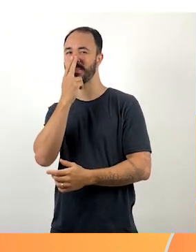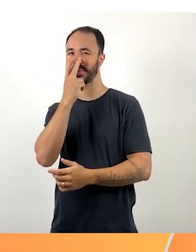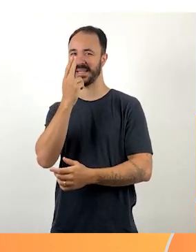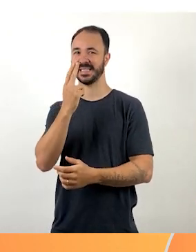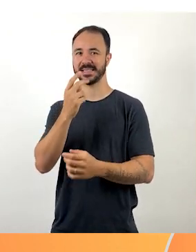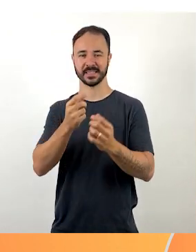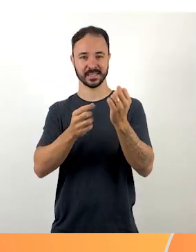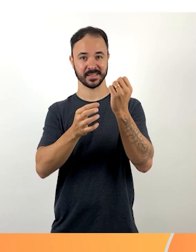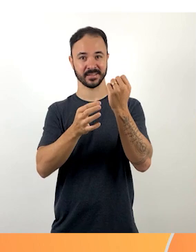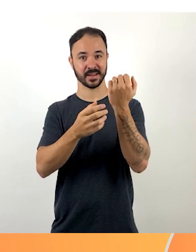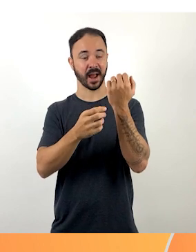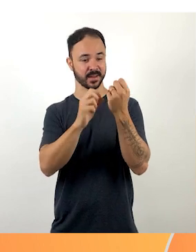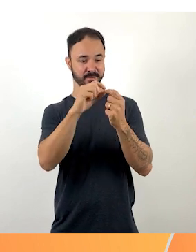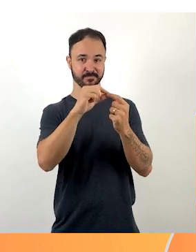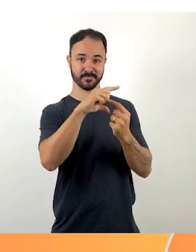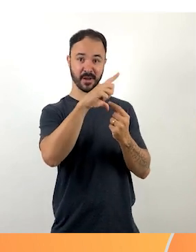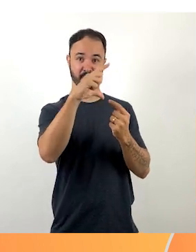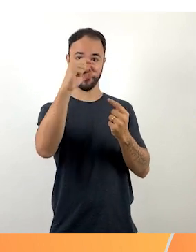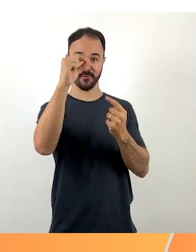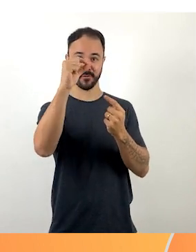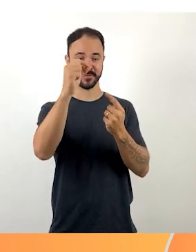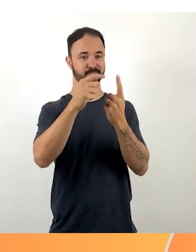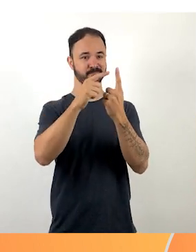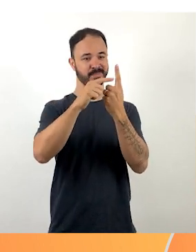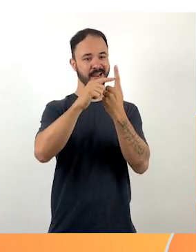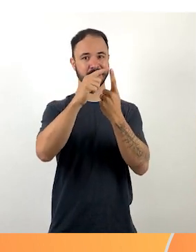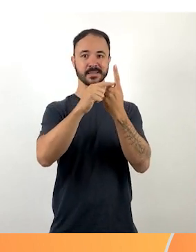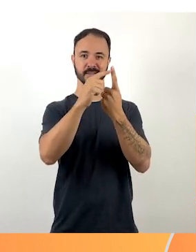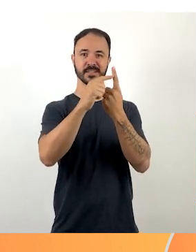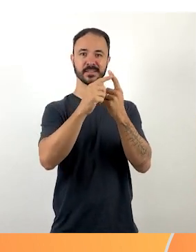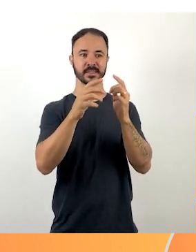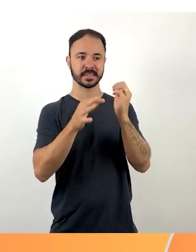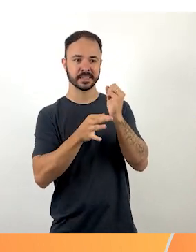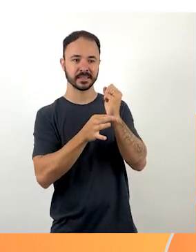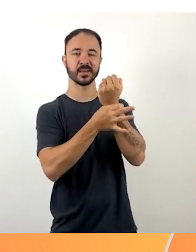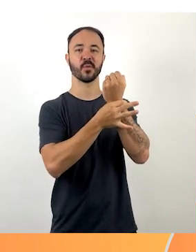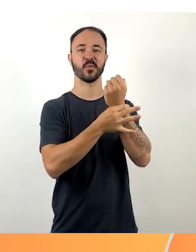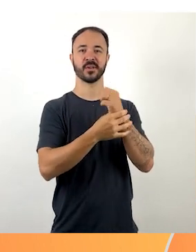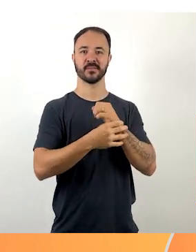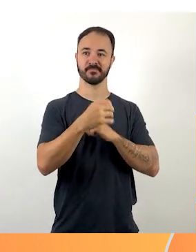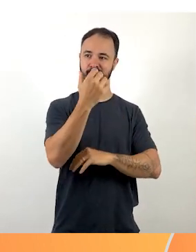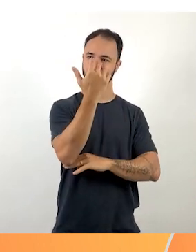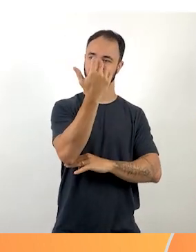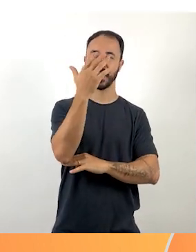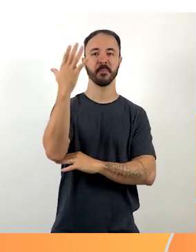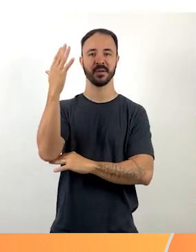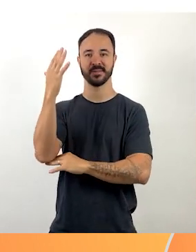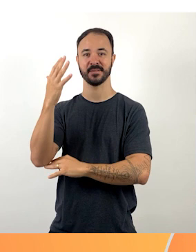Na verdade, é o pecíolo, é o que fixa esse elemento ao caule.